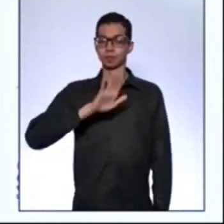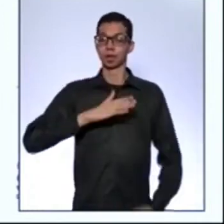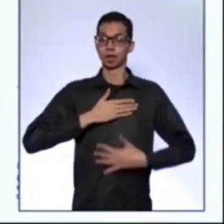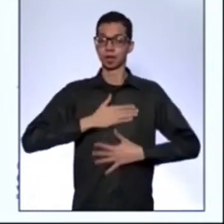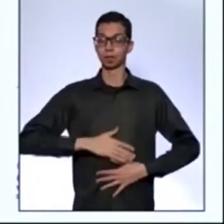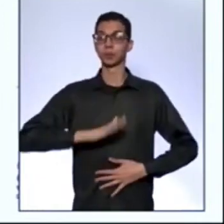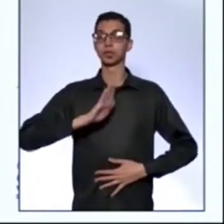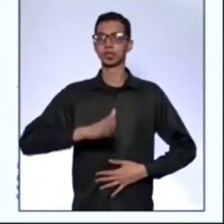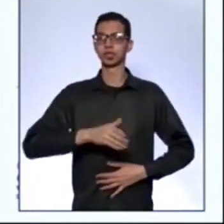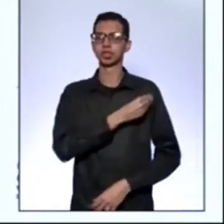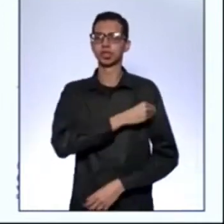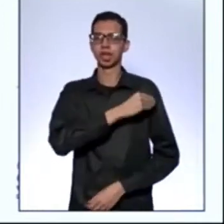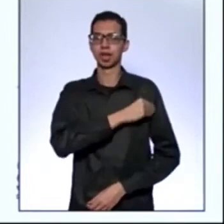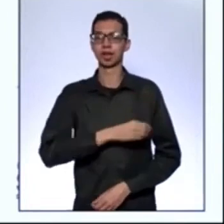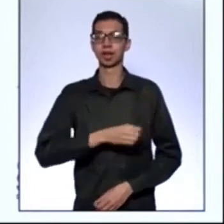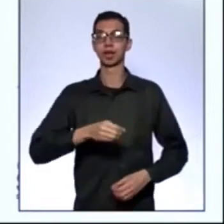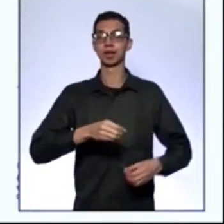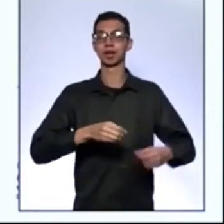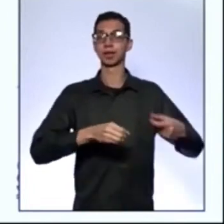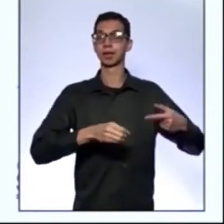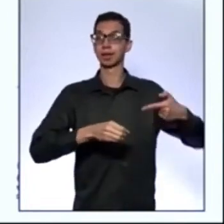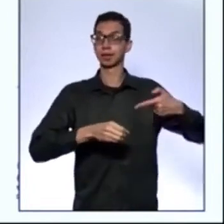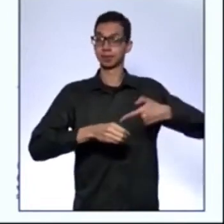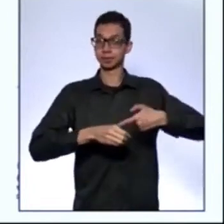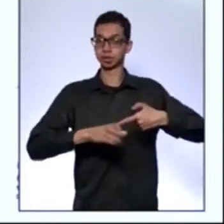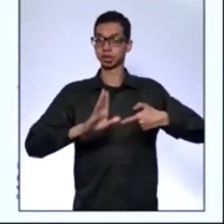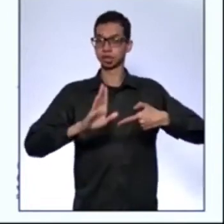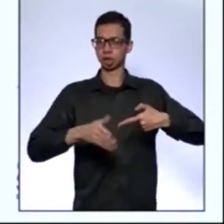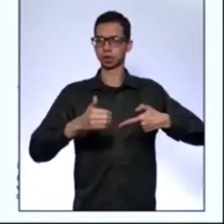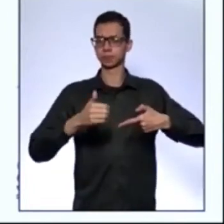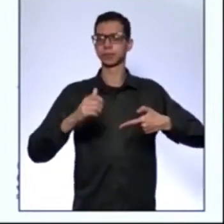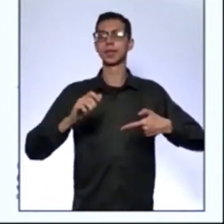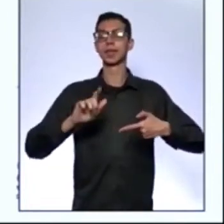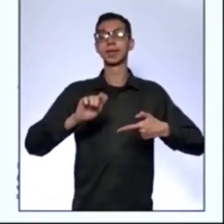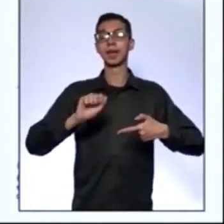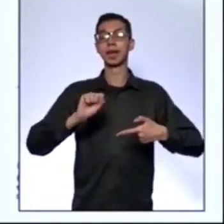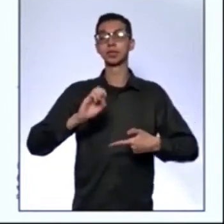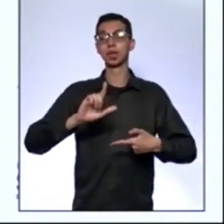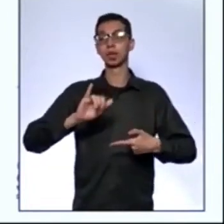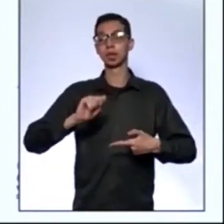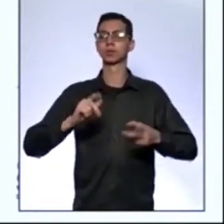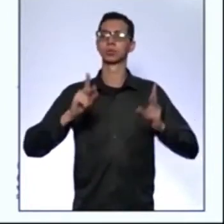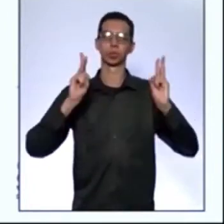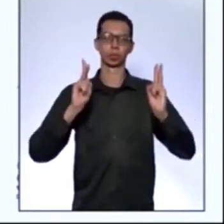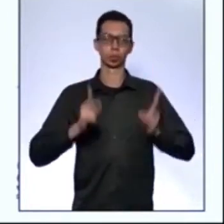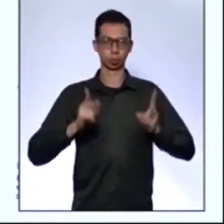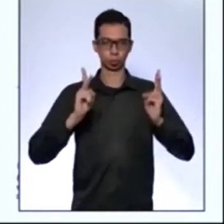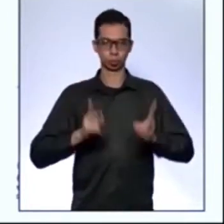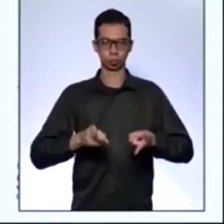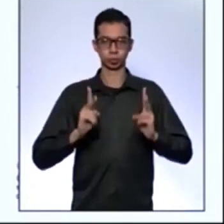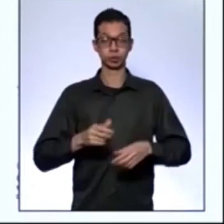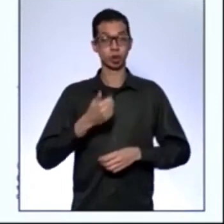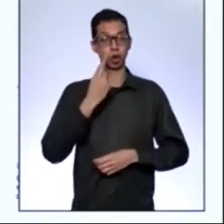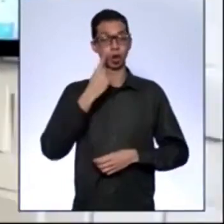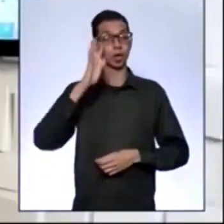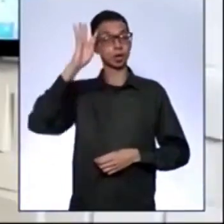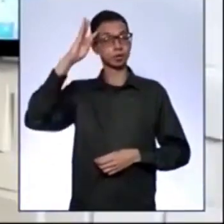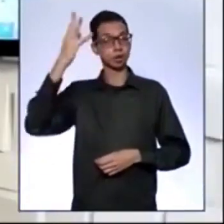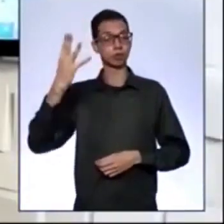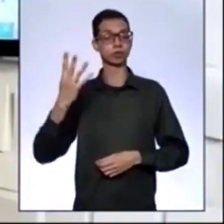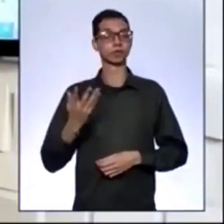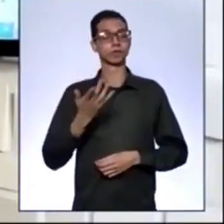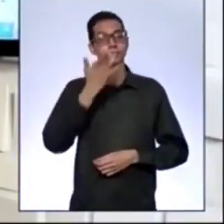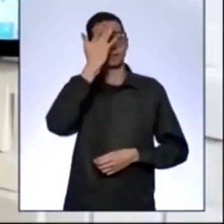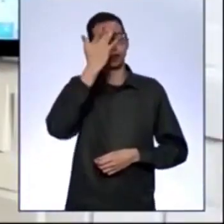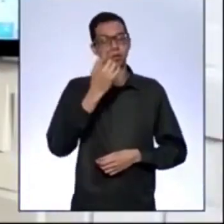etanol à gasolina é constante resolve pelo que é constante Agora sim